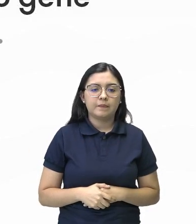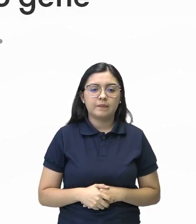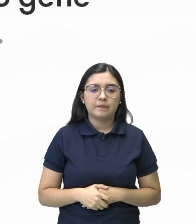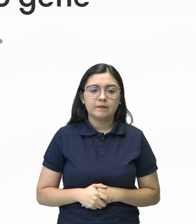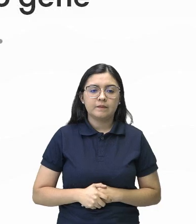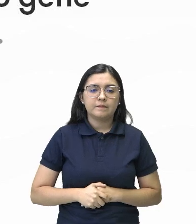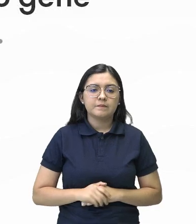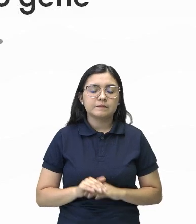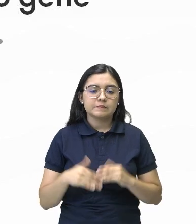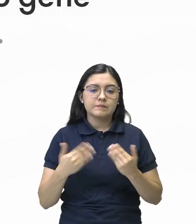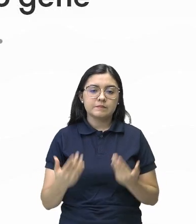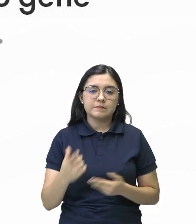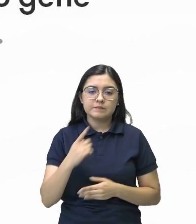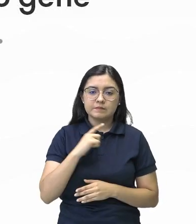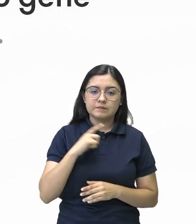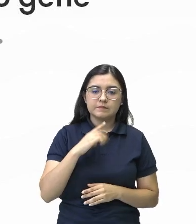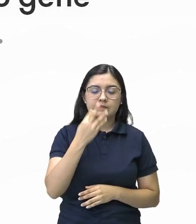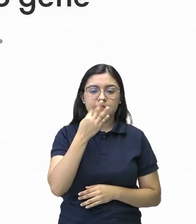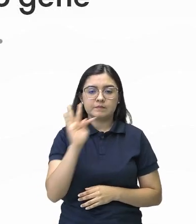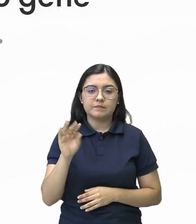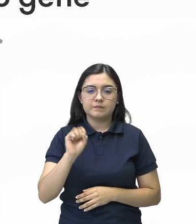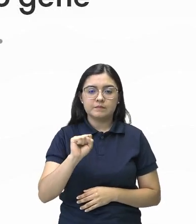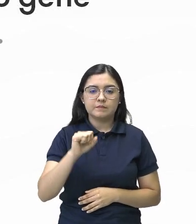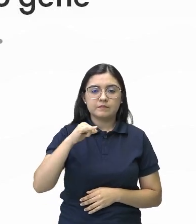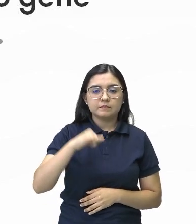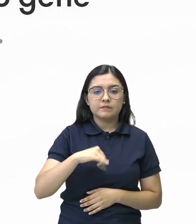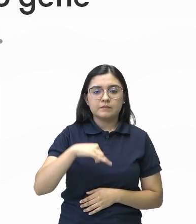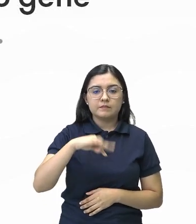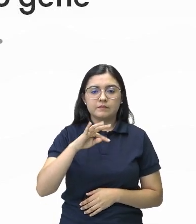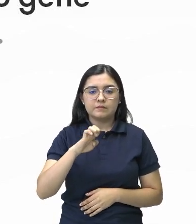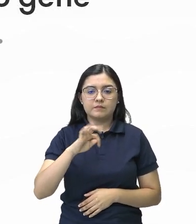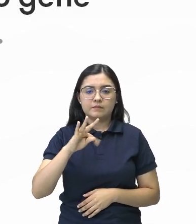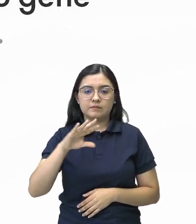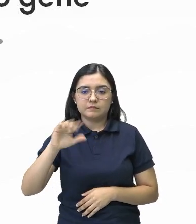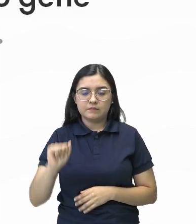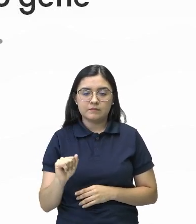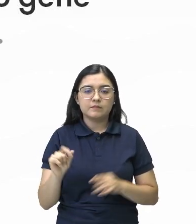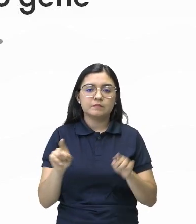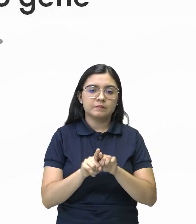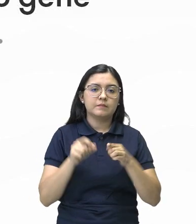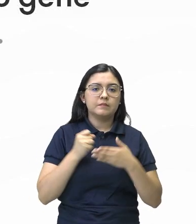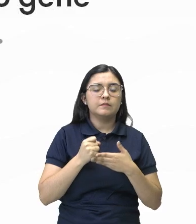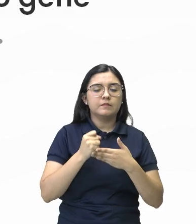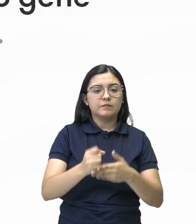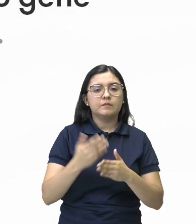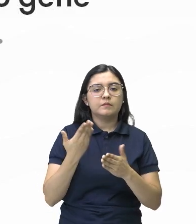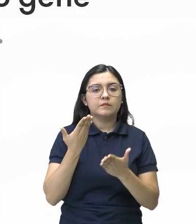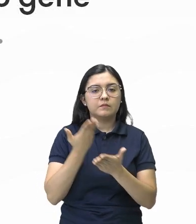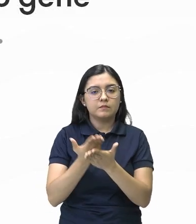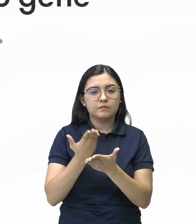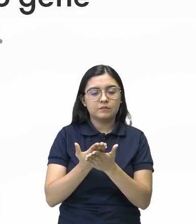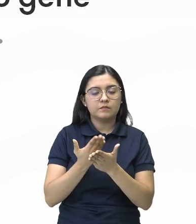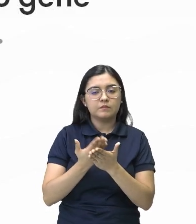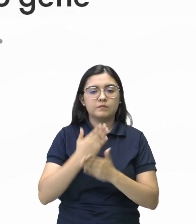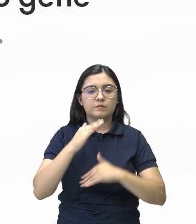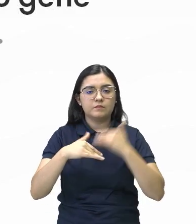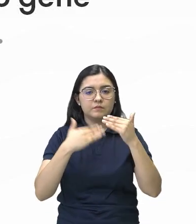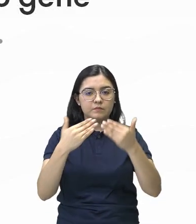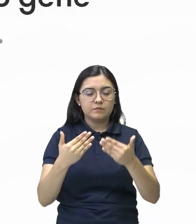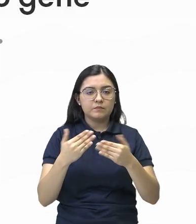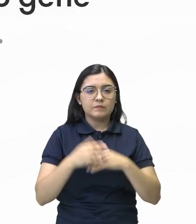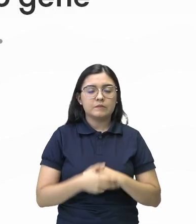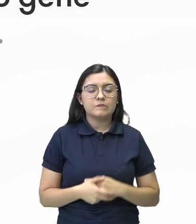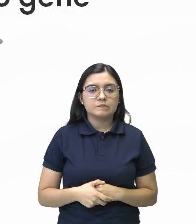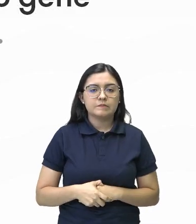uma fragilidade dentro da teoria sintética, mas ela também pode contribuir através dos estudos avançados aí